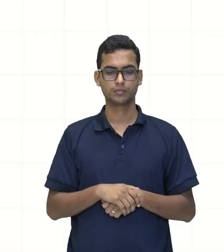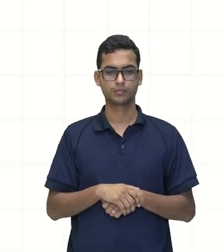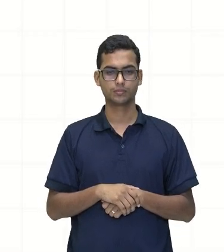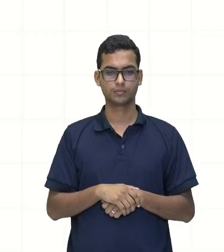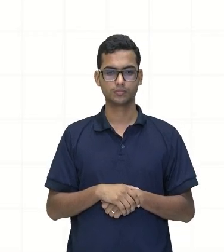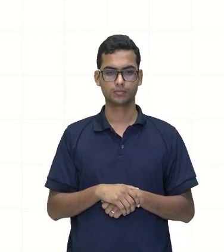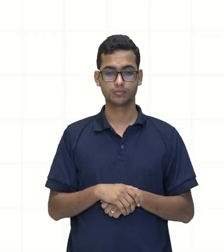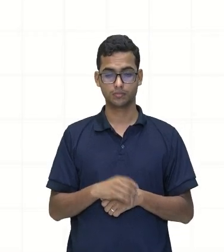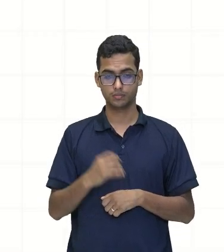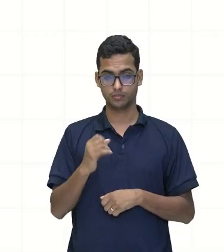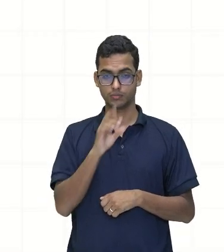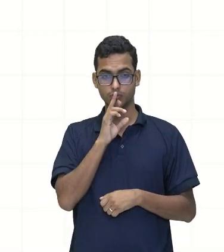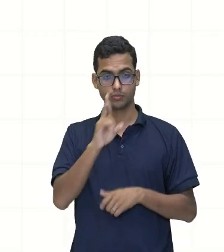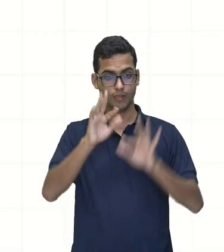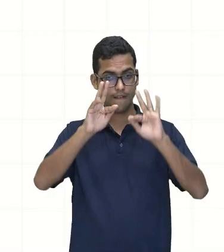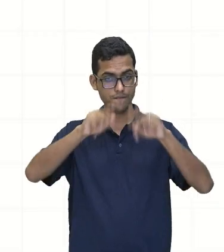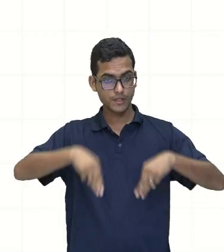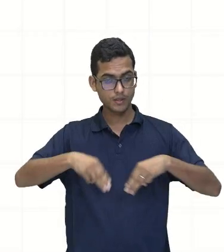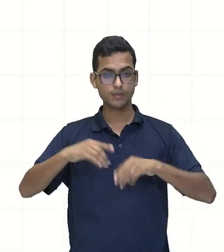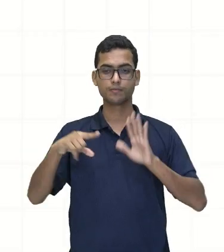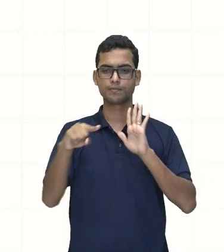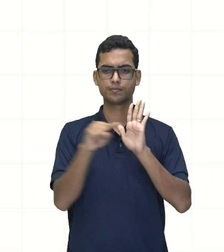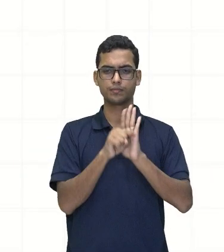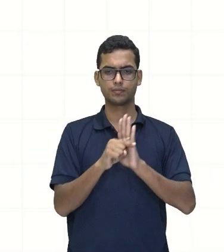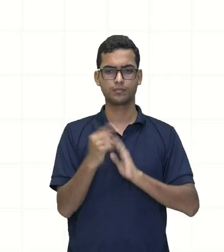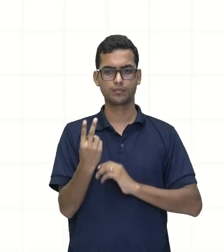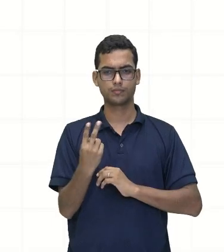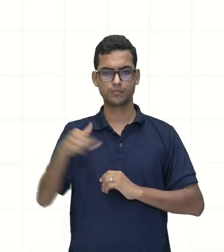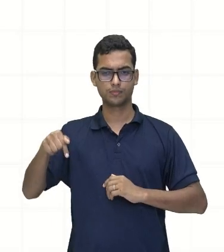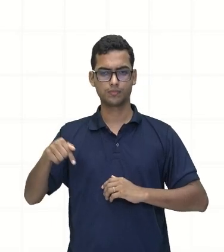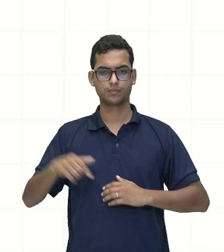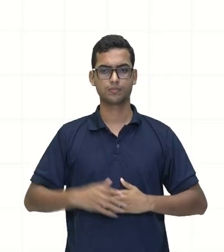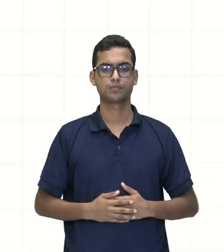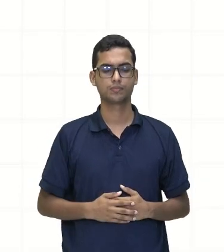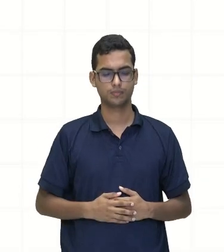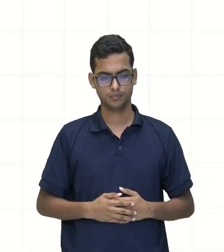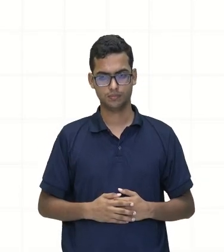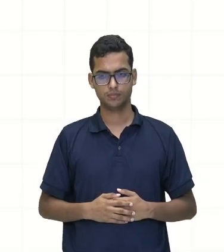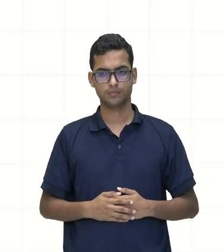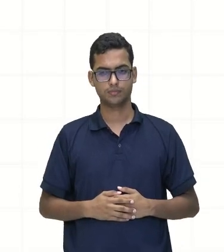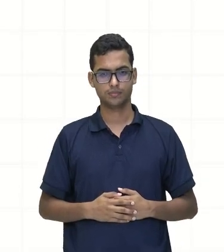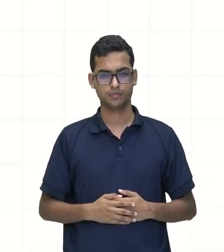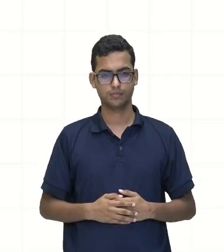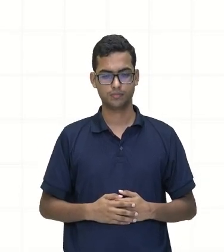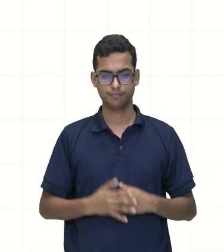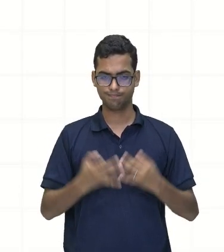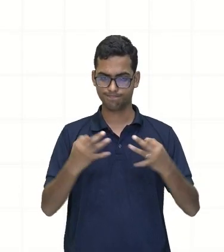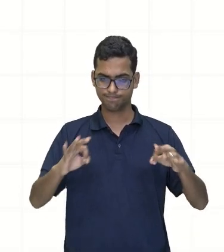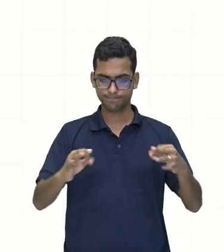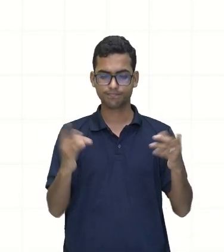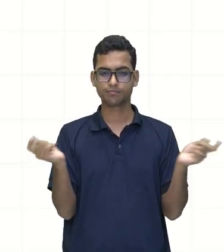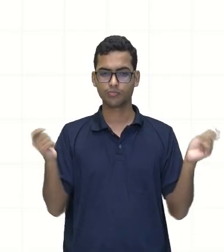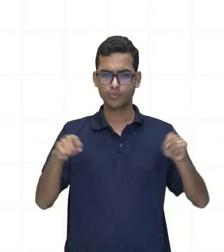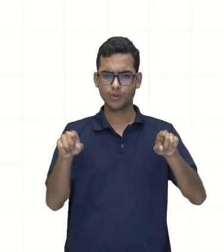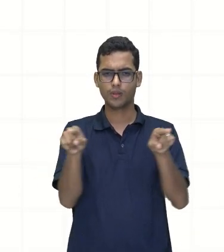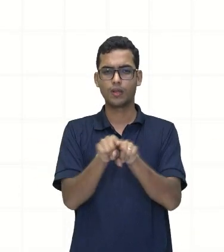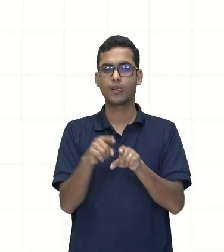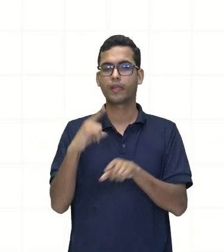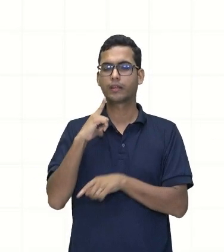27. Então, resultado, menos 27, ok? Pode ter dado um pouquinho mais de